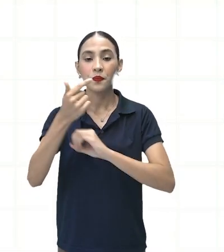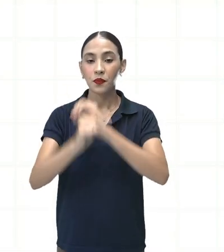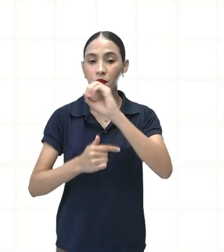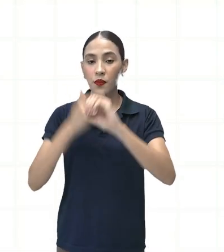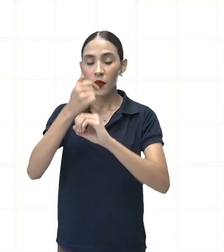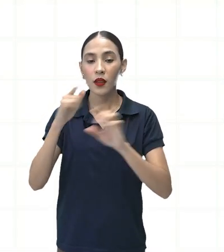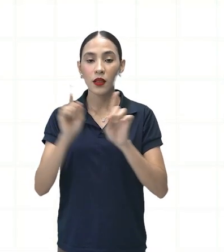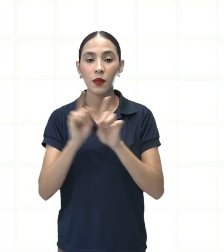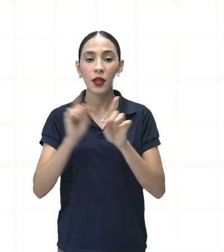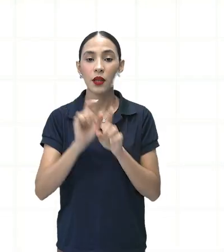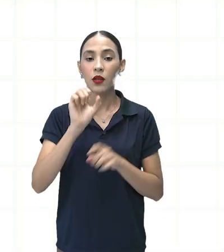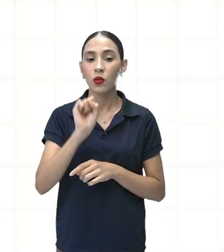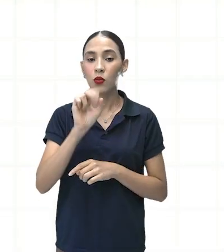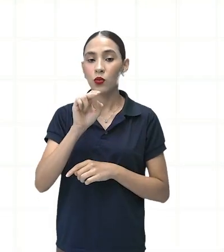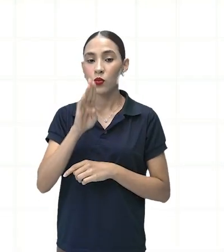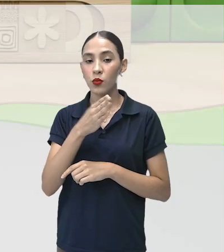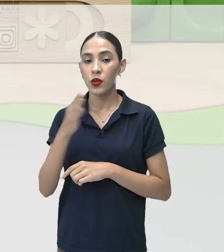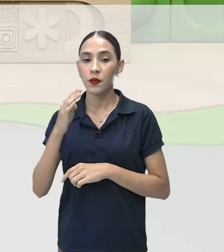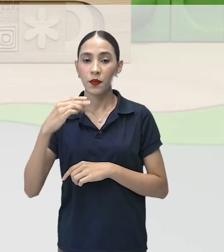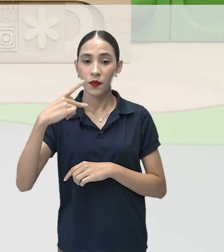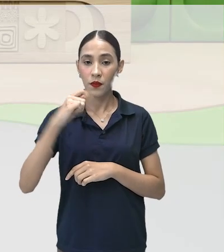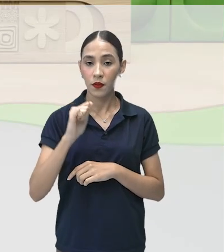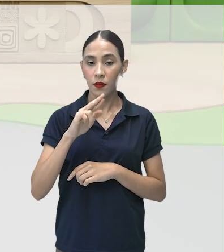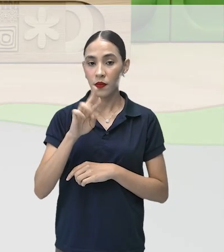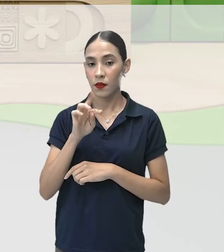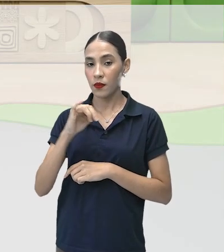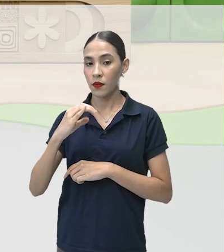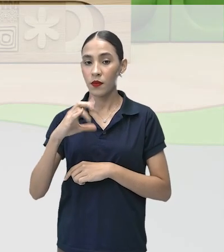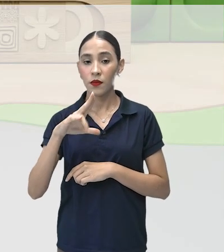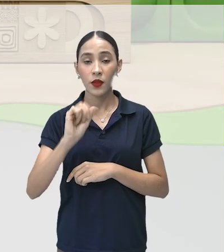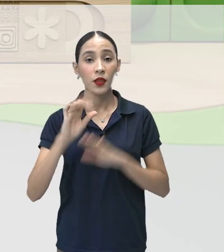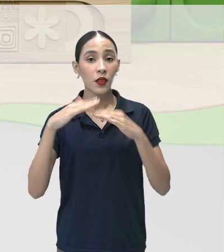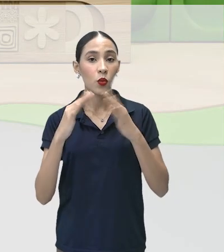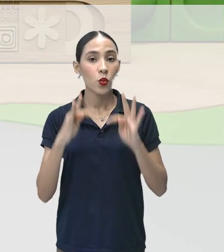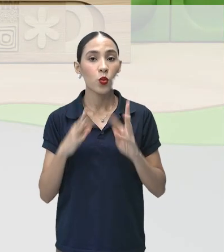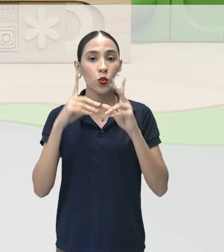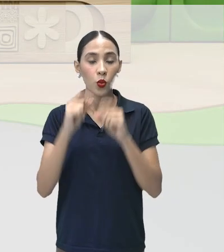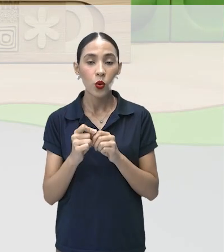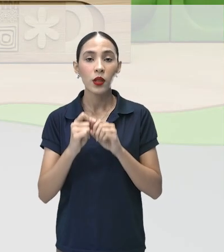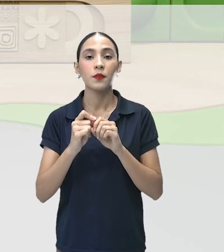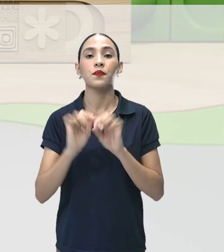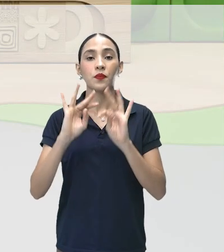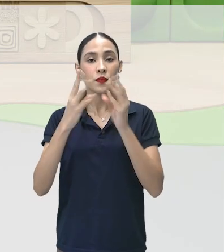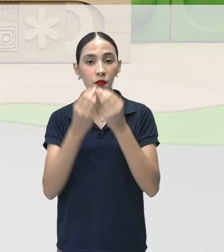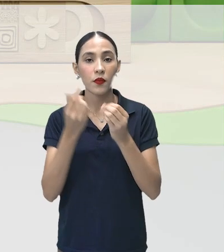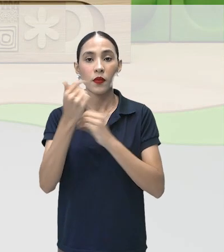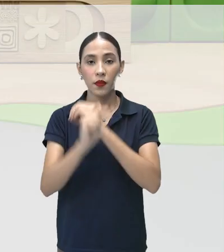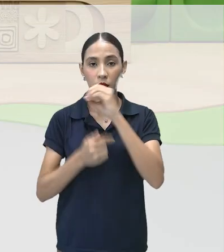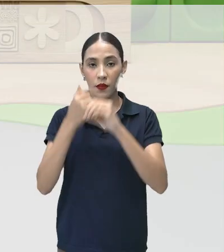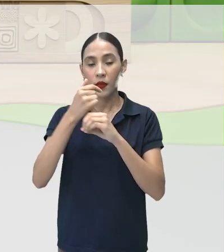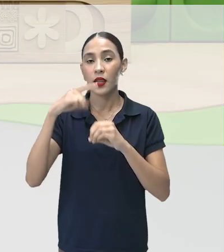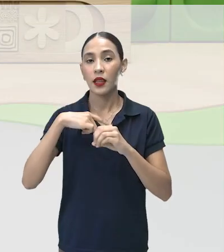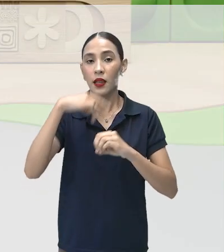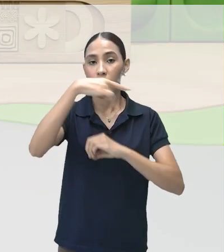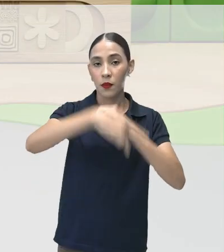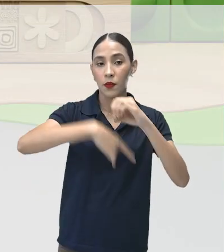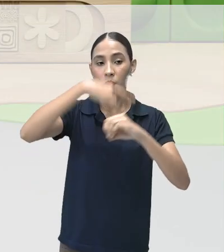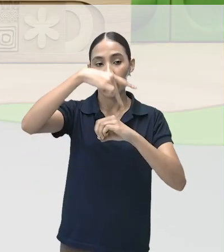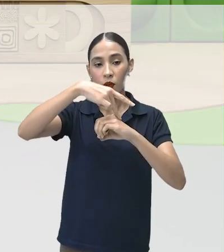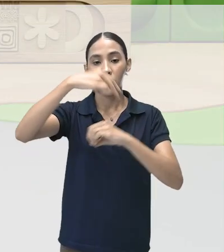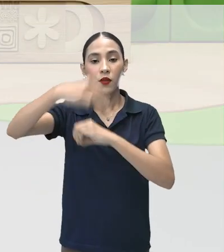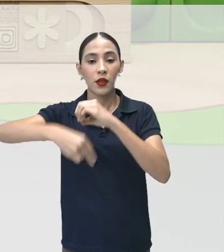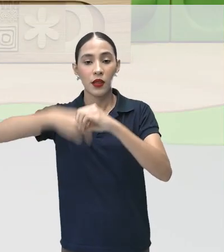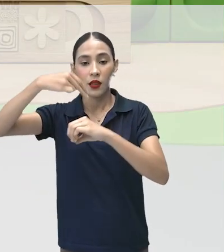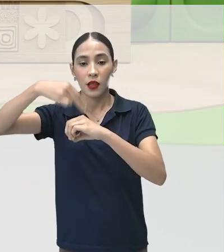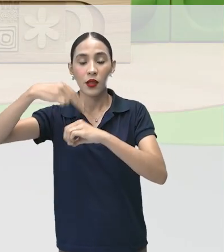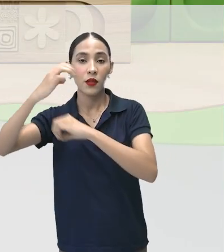as subpartículas que o compõem. Então, todo elemento químico ele é formado por prótons, nêutrons